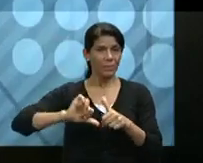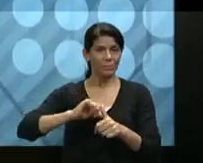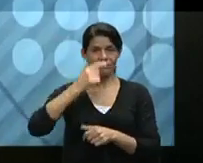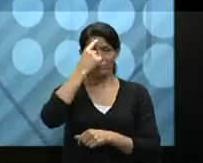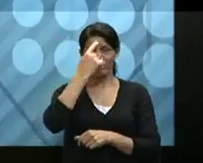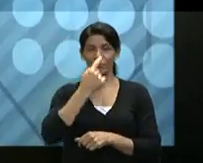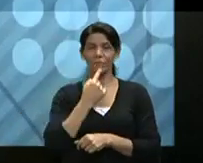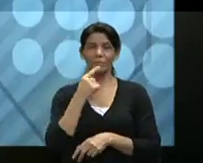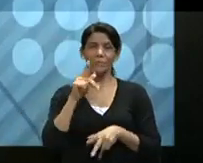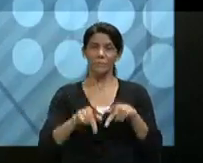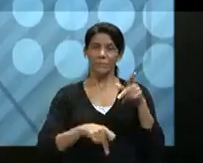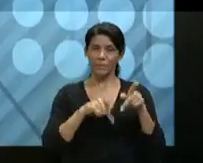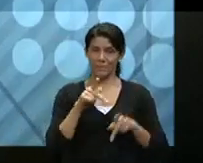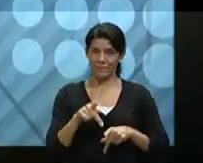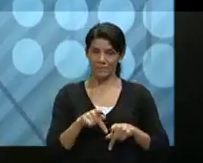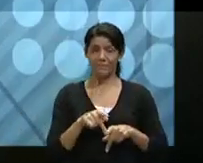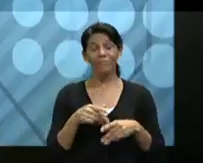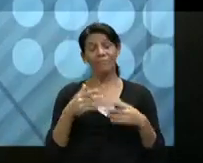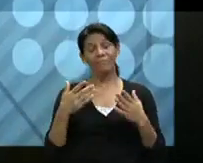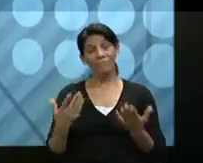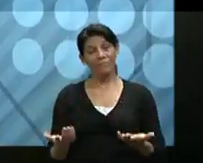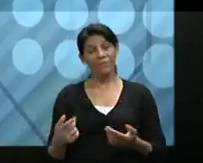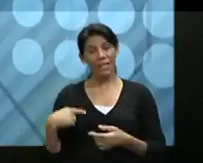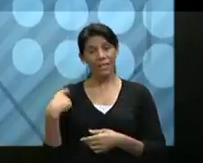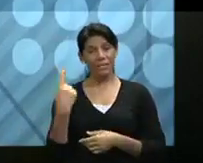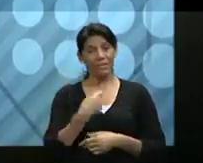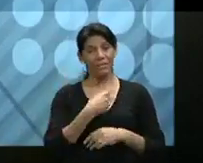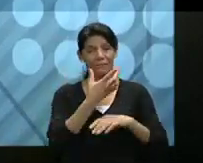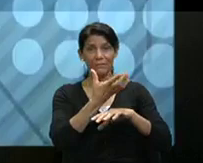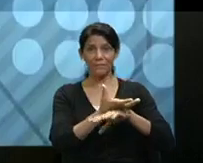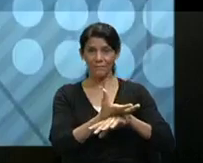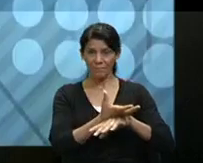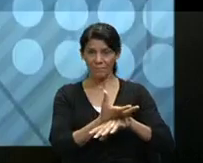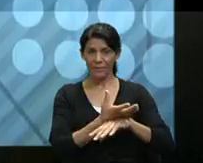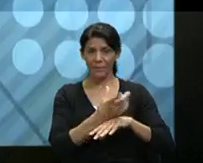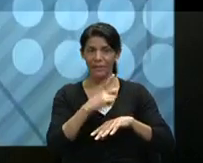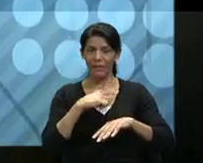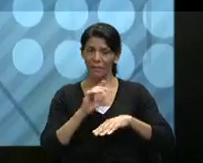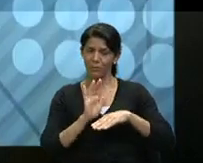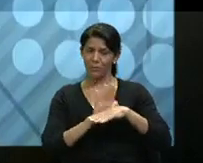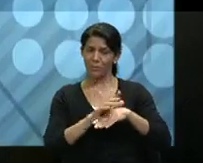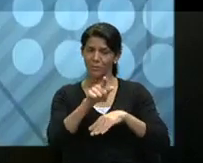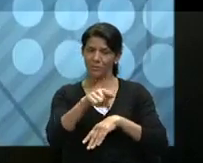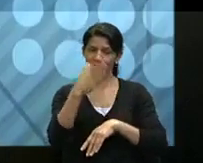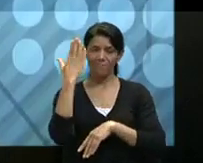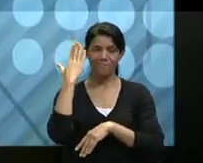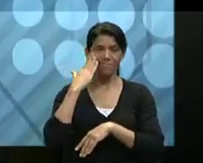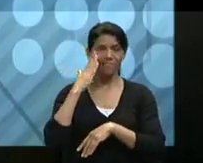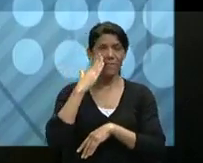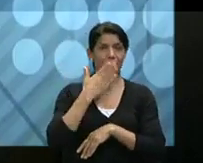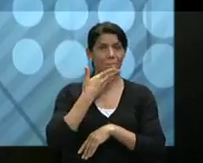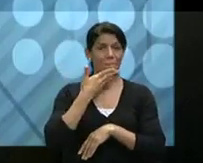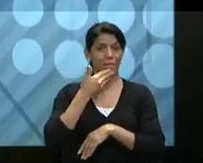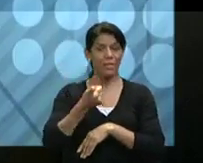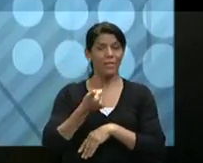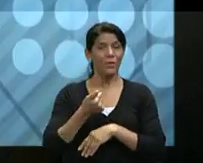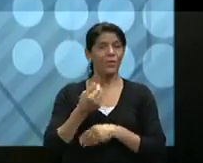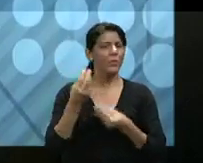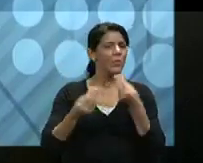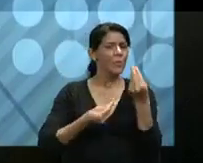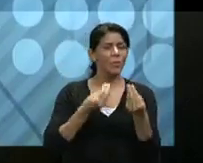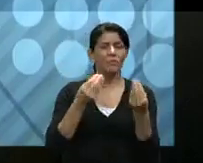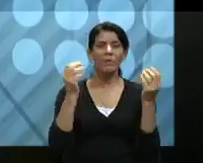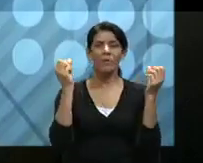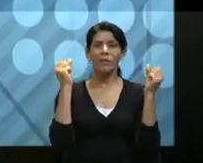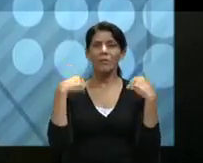perfil da população. Com isso, a nossa disciplina ela vai te ajudar a entender como a educação física vai